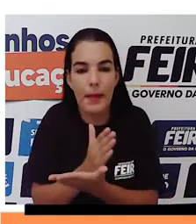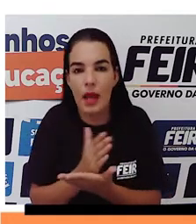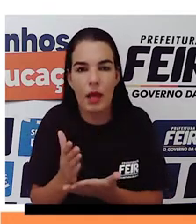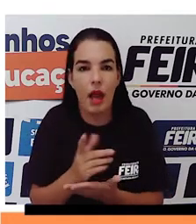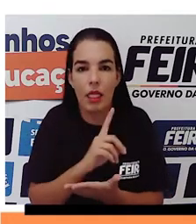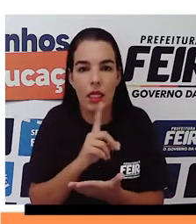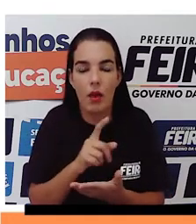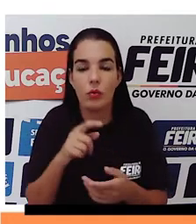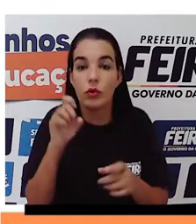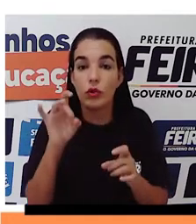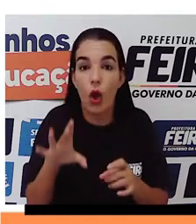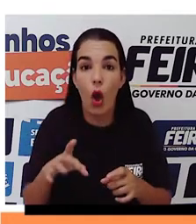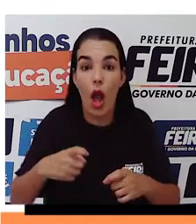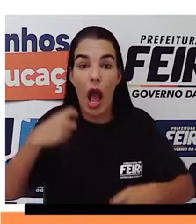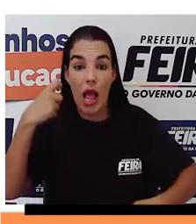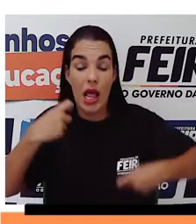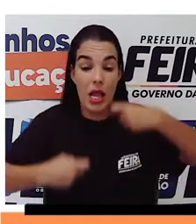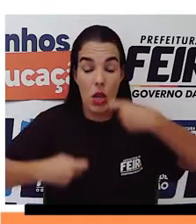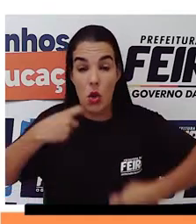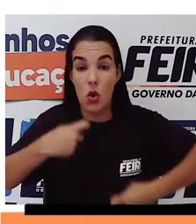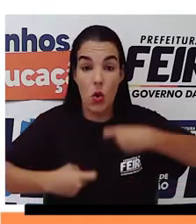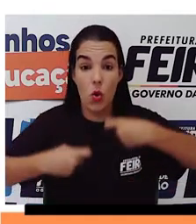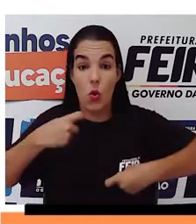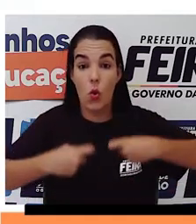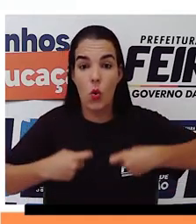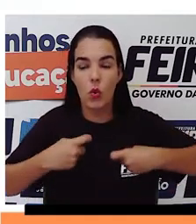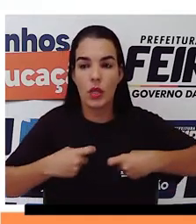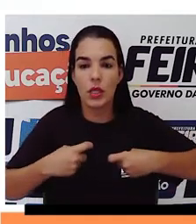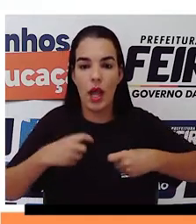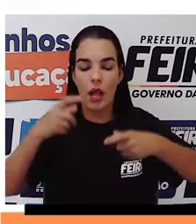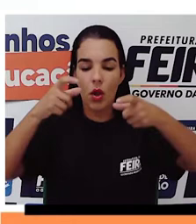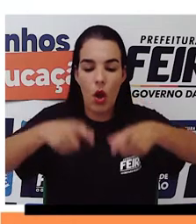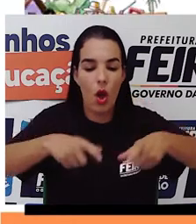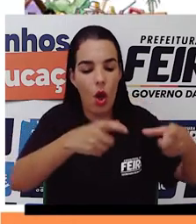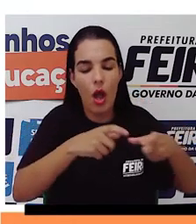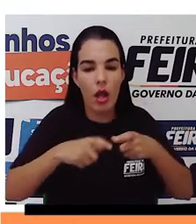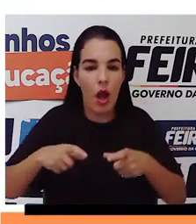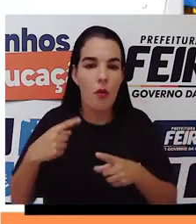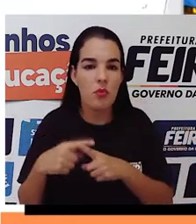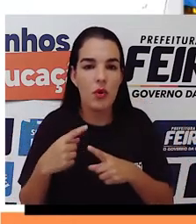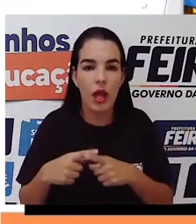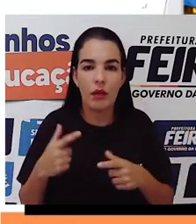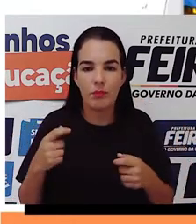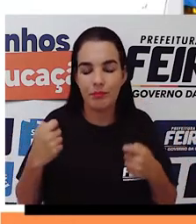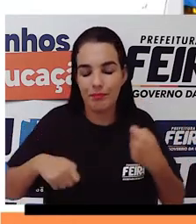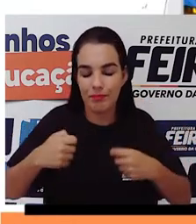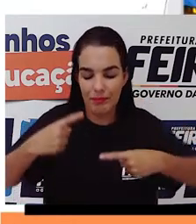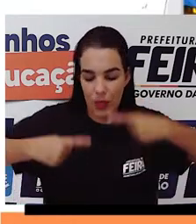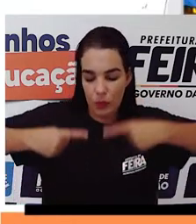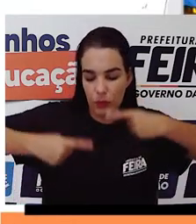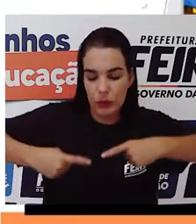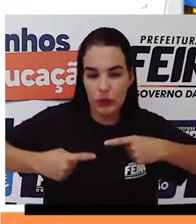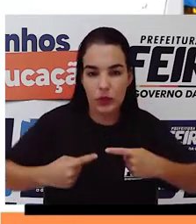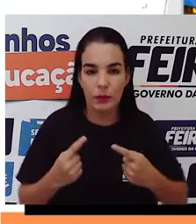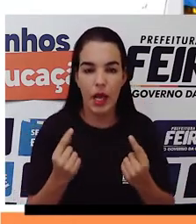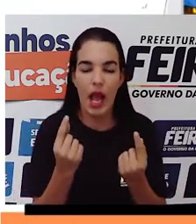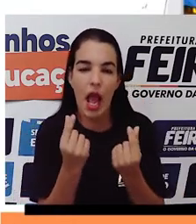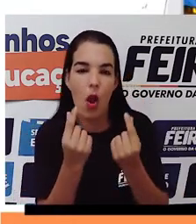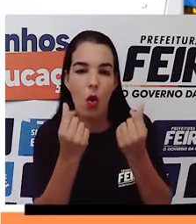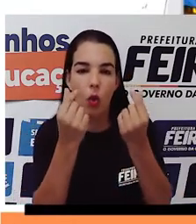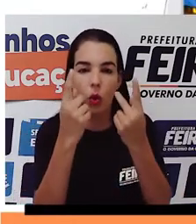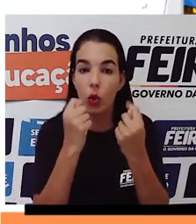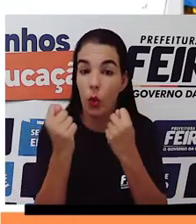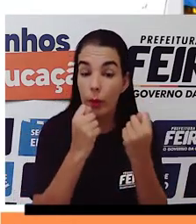problemas locais que envolviam insatisfação política, econômica e social. Mas quais foram